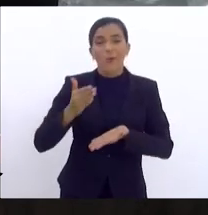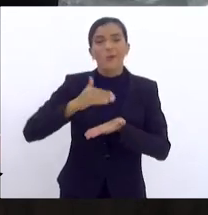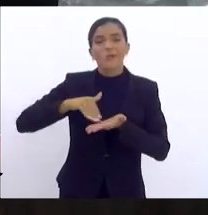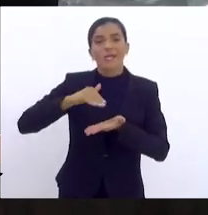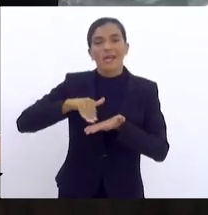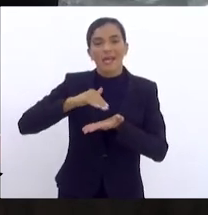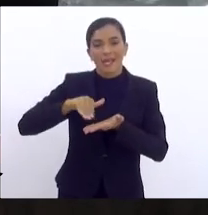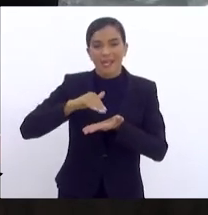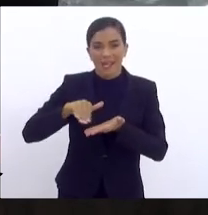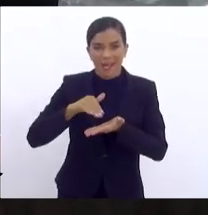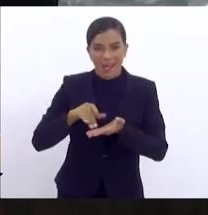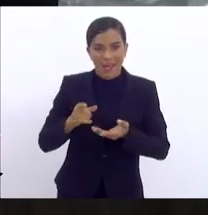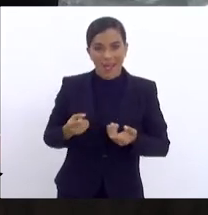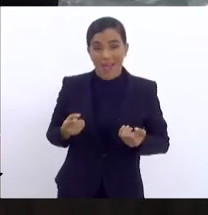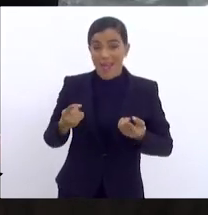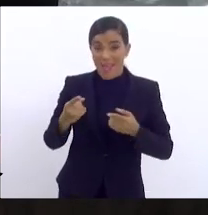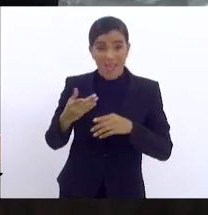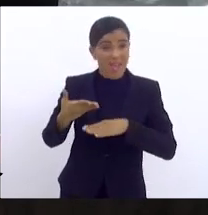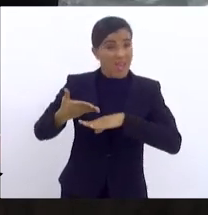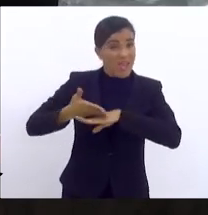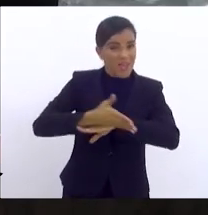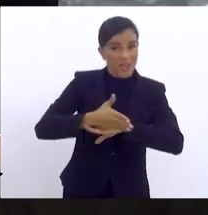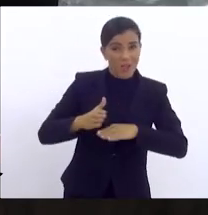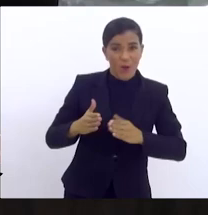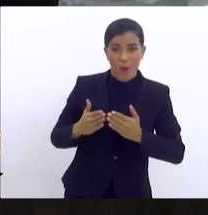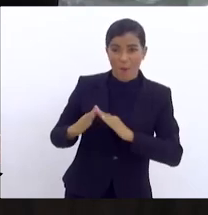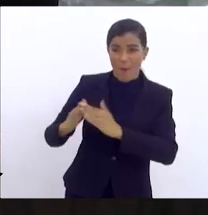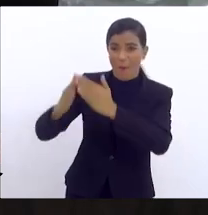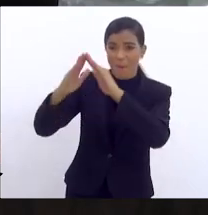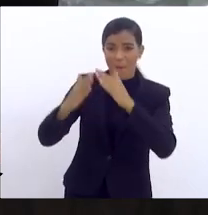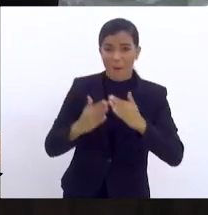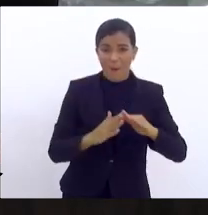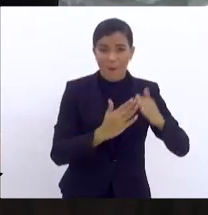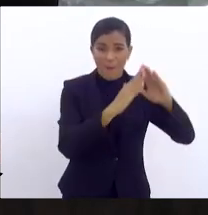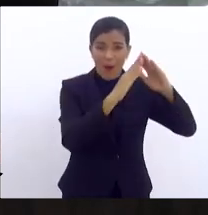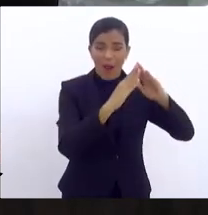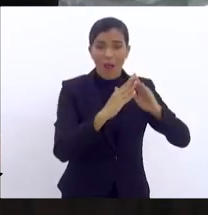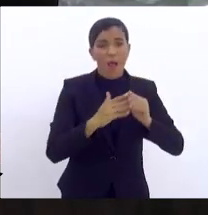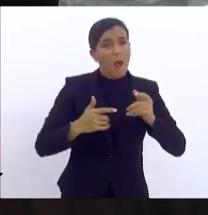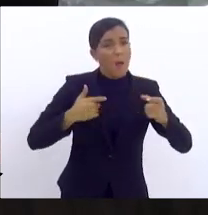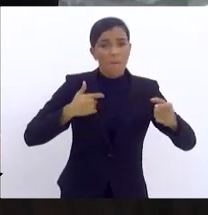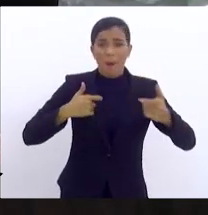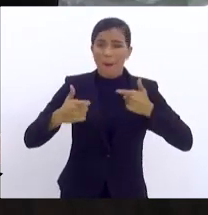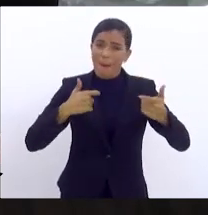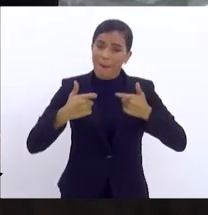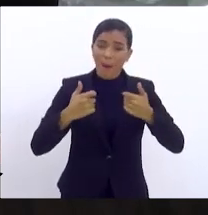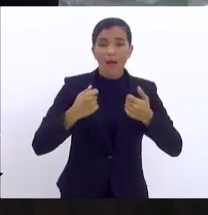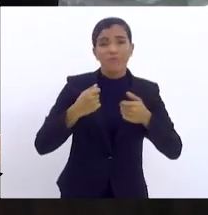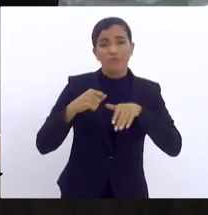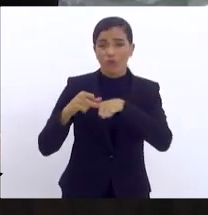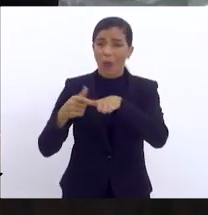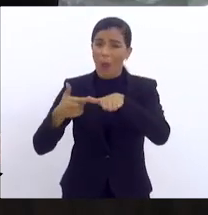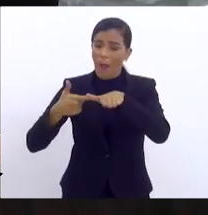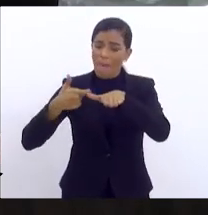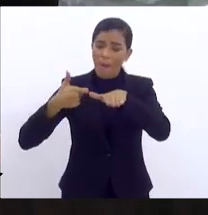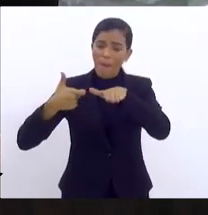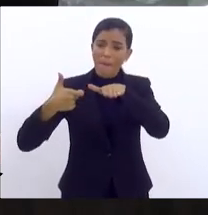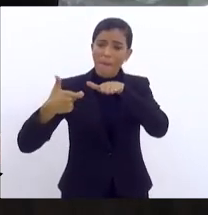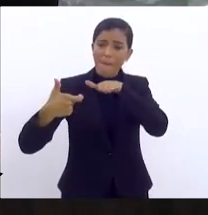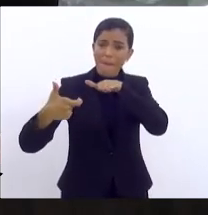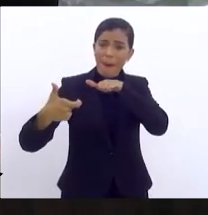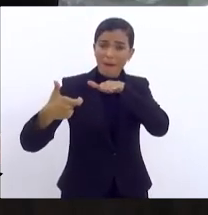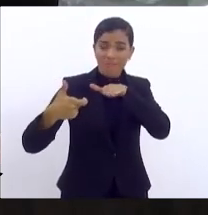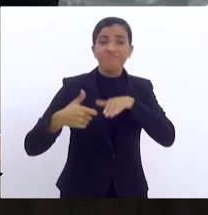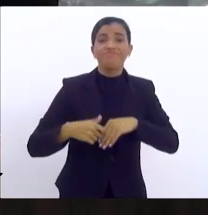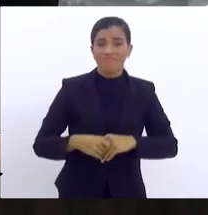é secretário entrou na favela Entrou saiu sem avisar bala comeu no carro dele só sabe disso né de algumas vezes não